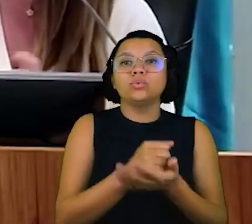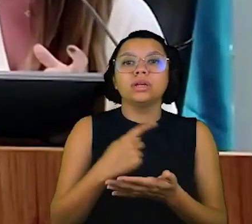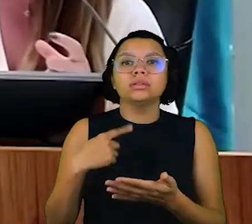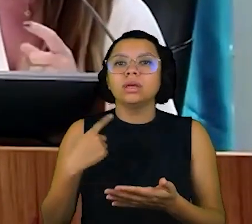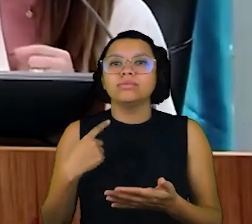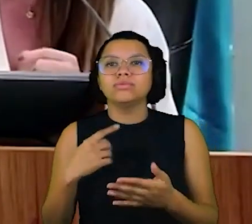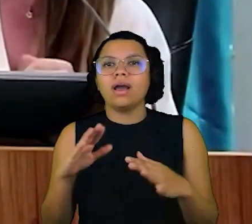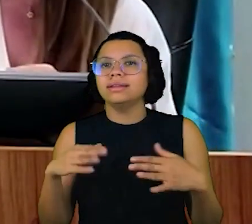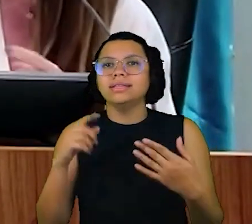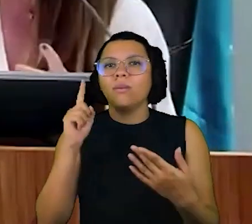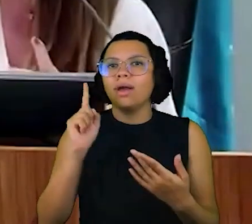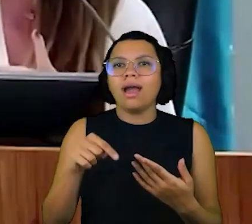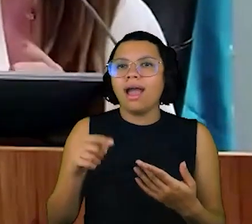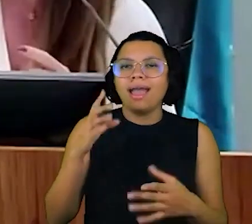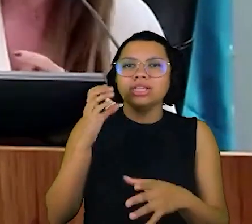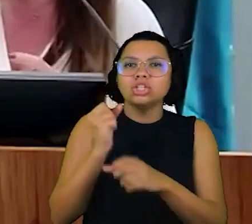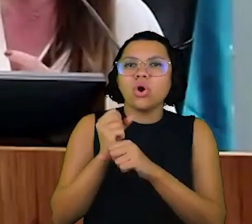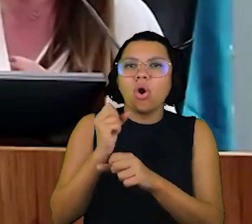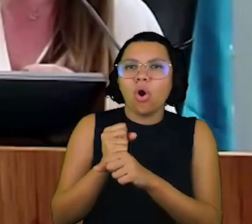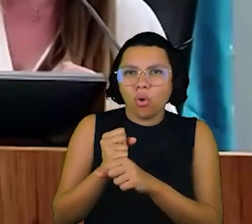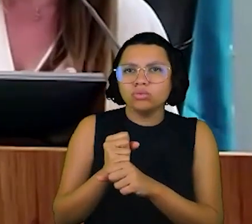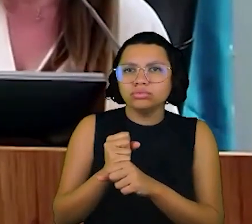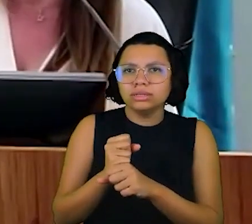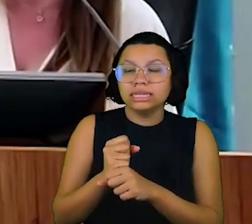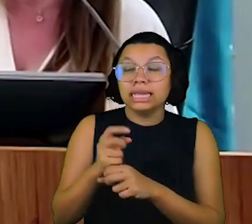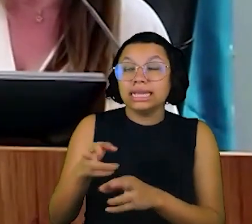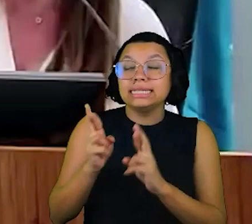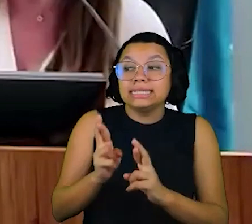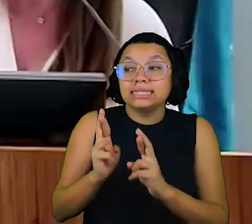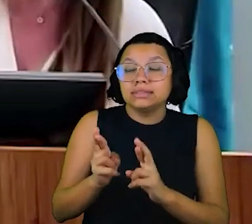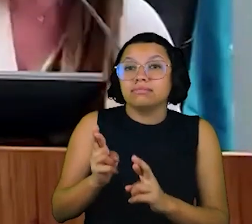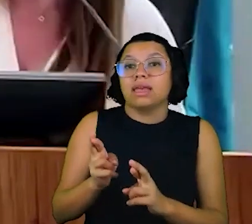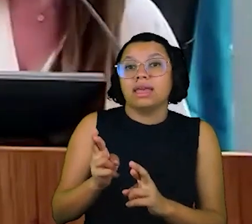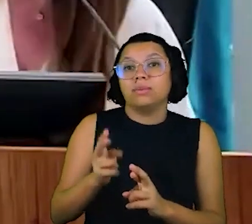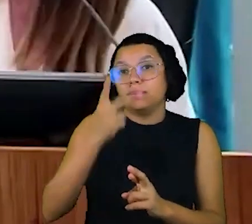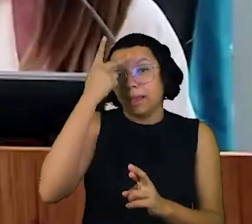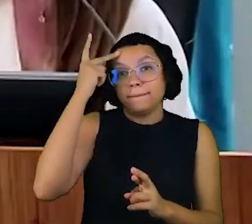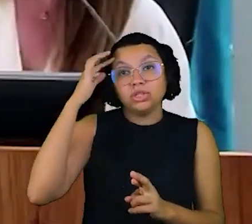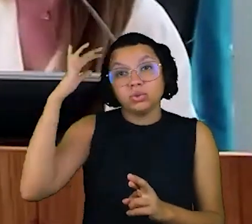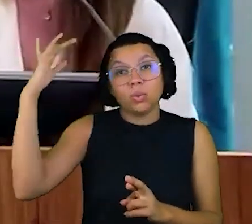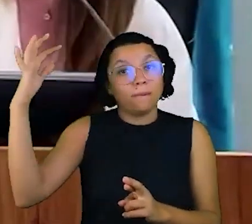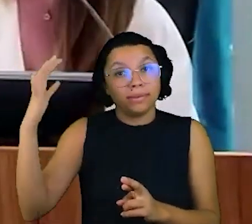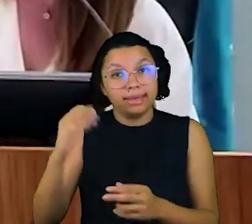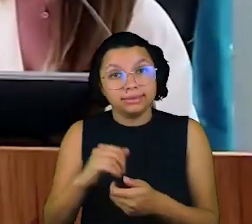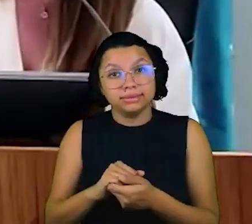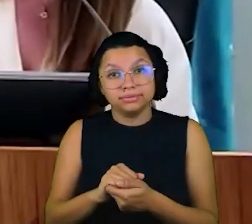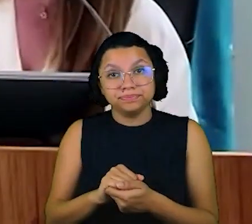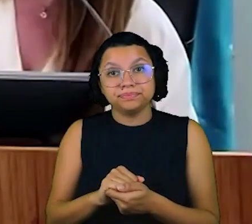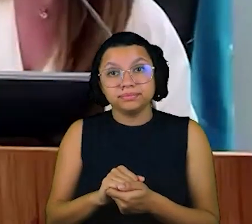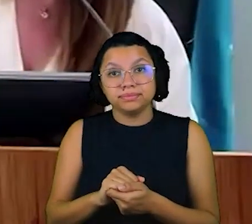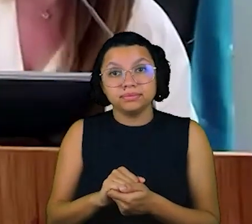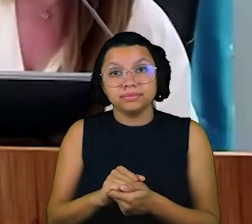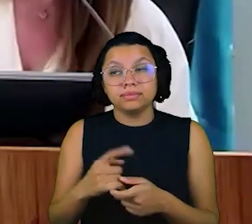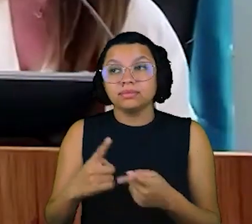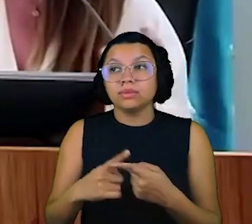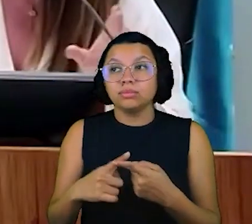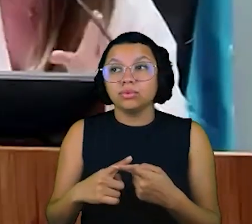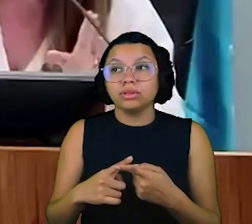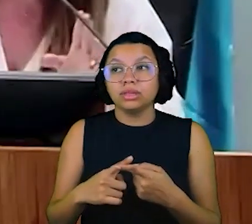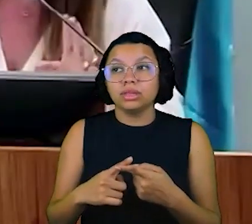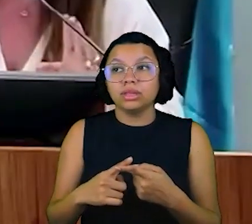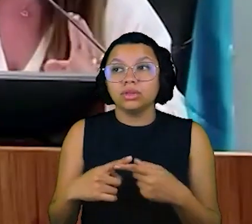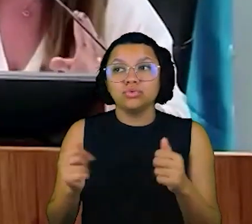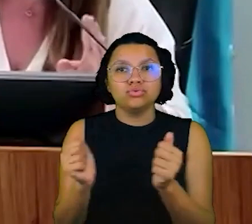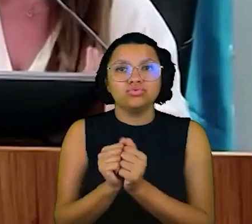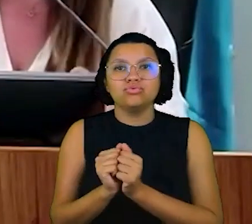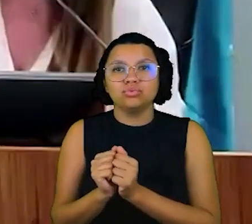é essa conta que eles contam com esse cálculo que a pessoa vai fazer, para que